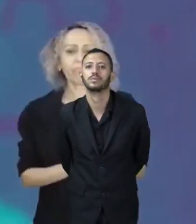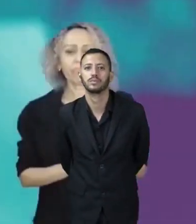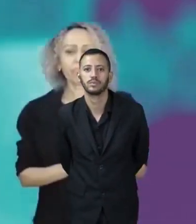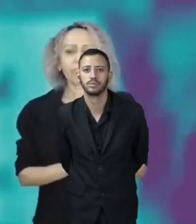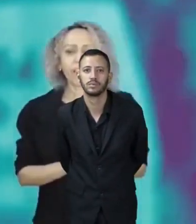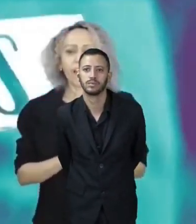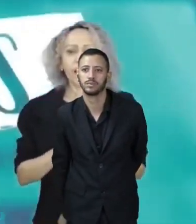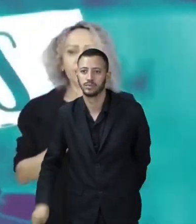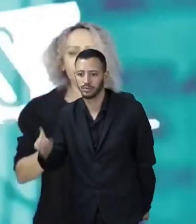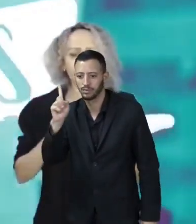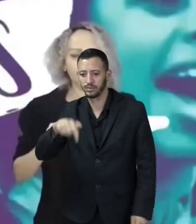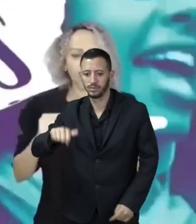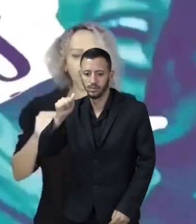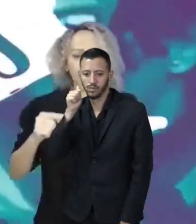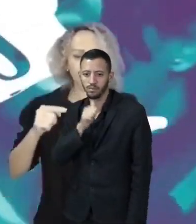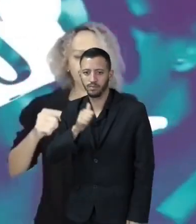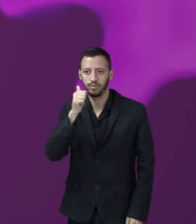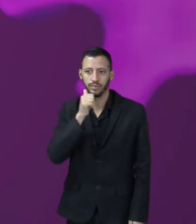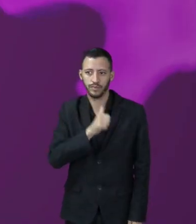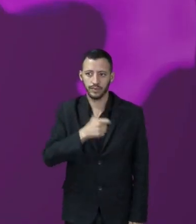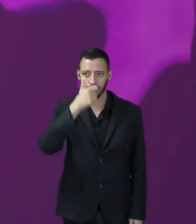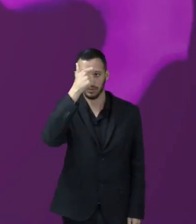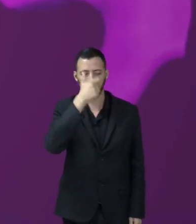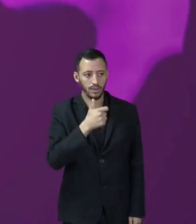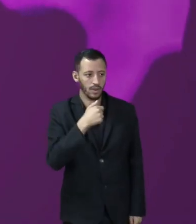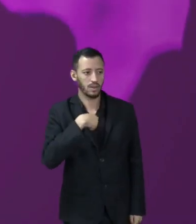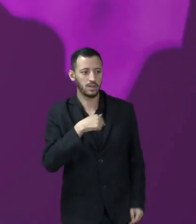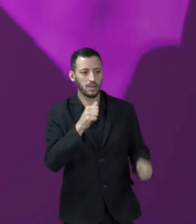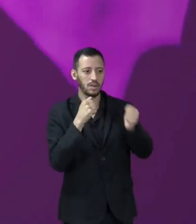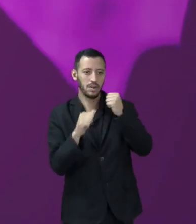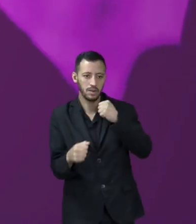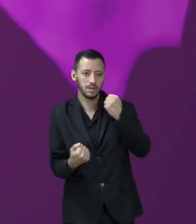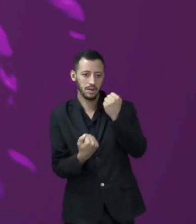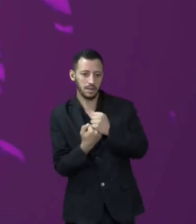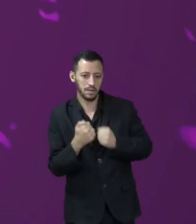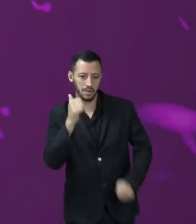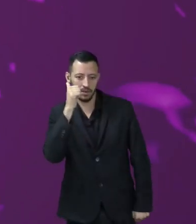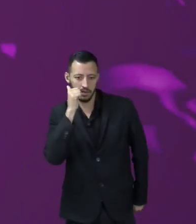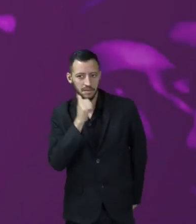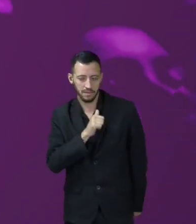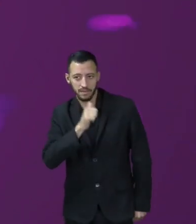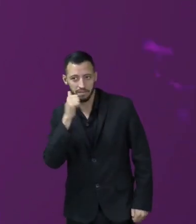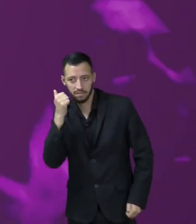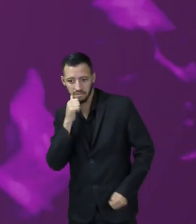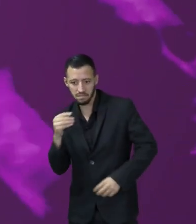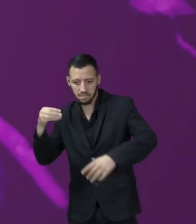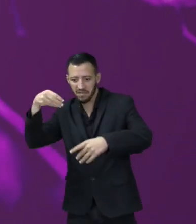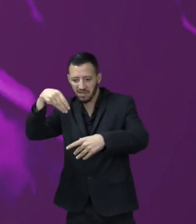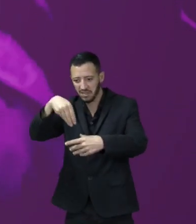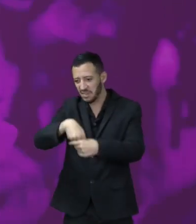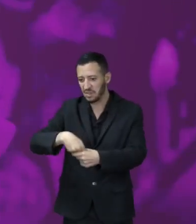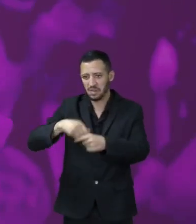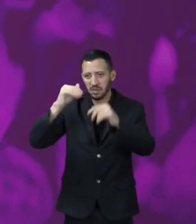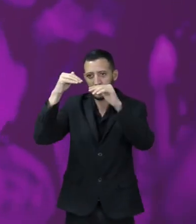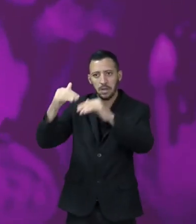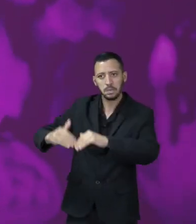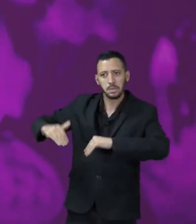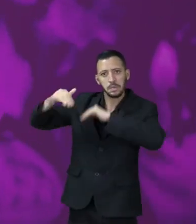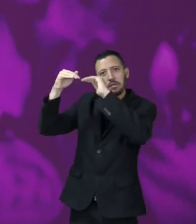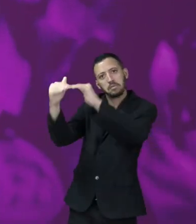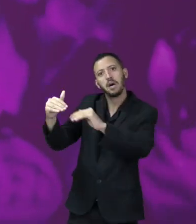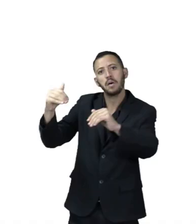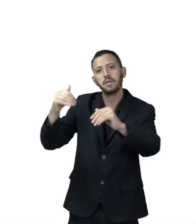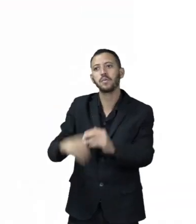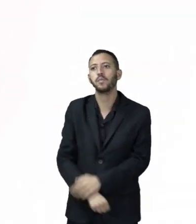Eu sou uma delas, são elas por elas, ocupando os espaços de